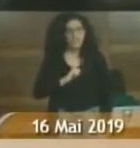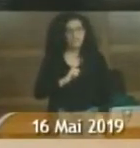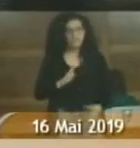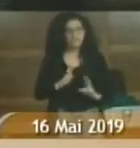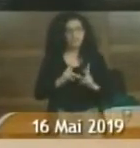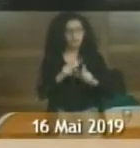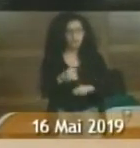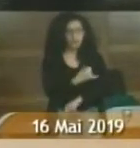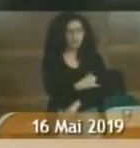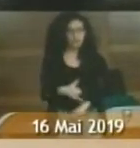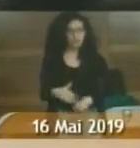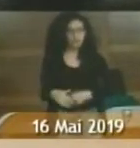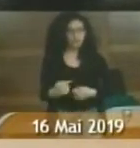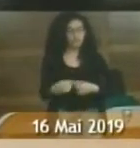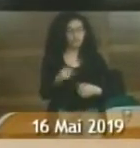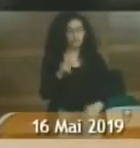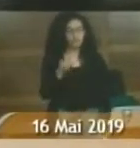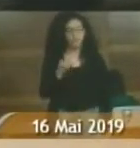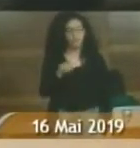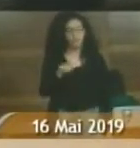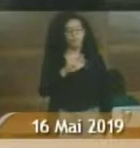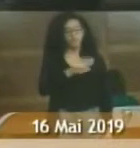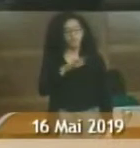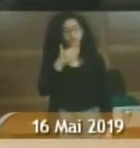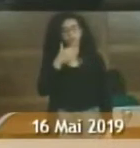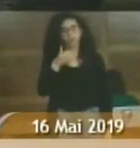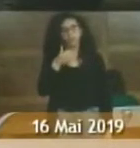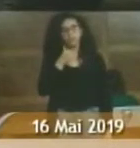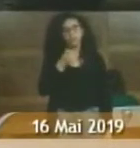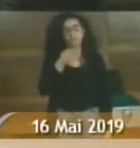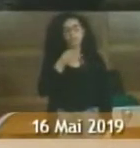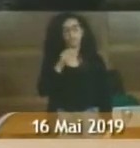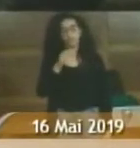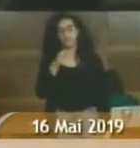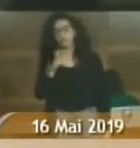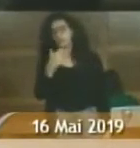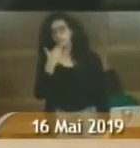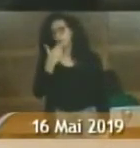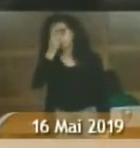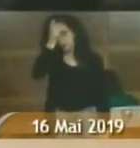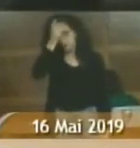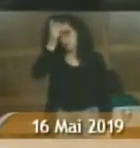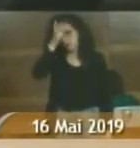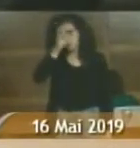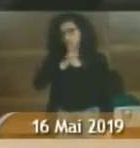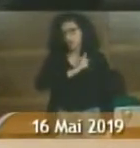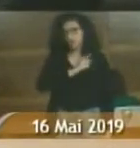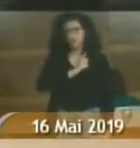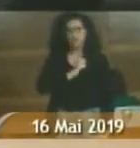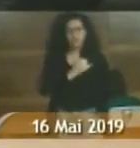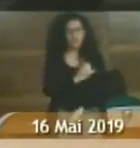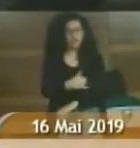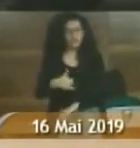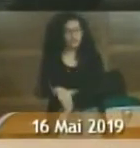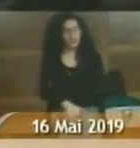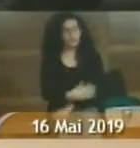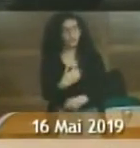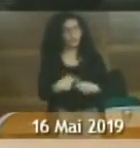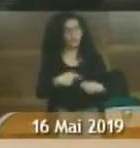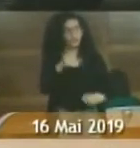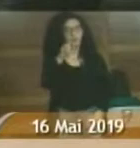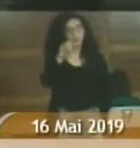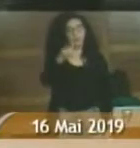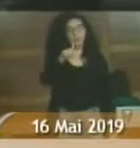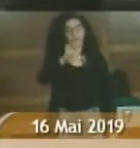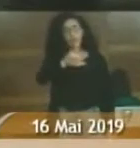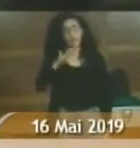Perdizes, bairro Pontal. Indicação número 1405, indicando ao prefeito municipal a drenagem da Alameda das Araras, no bairro Pontal. Indicação